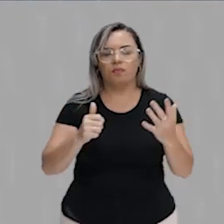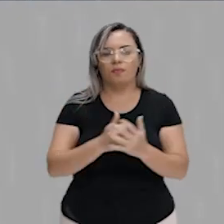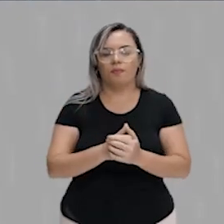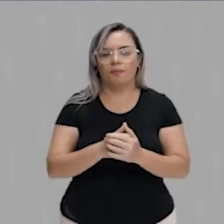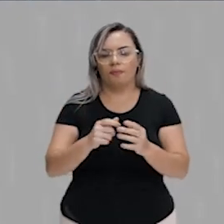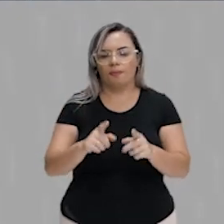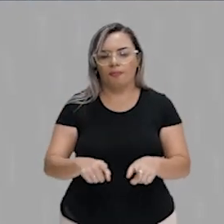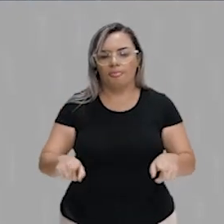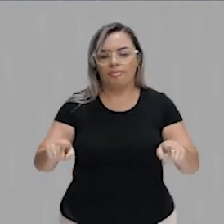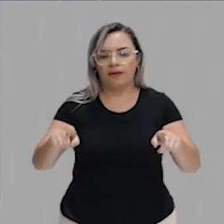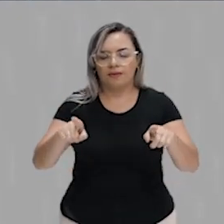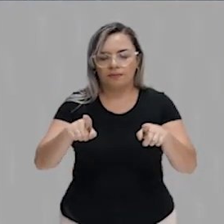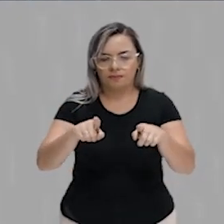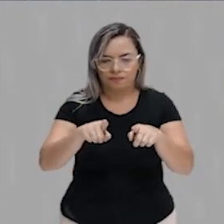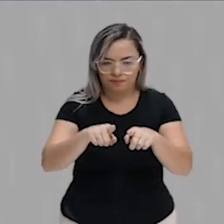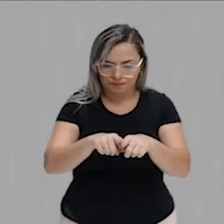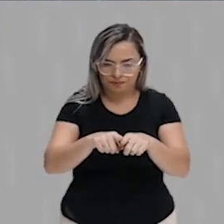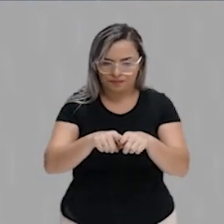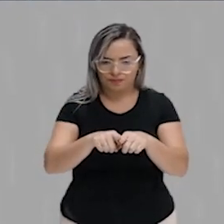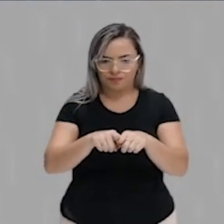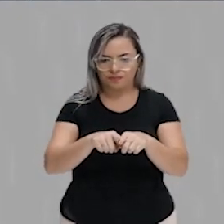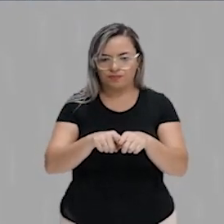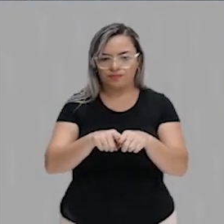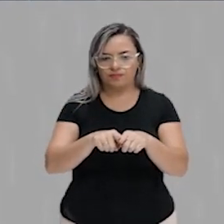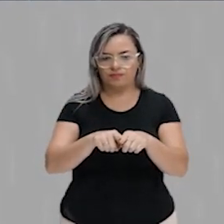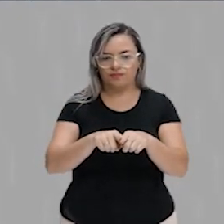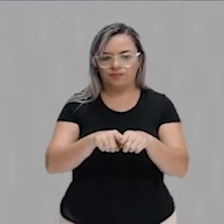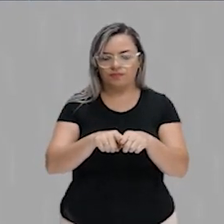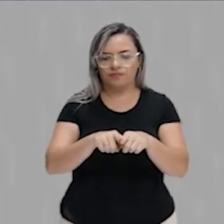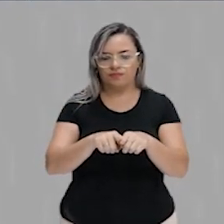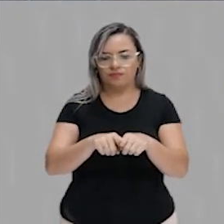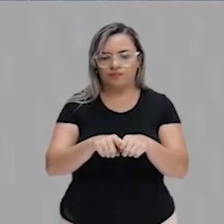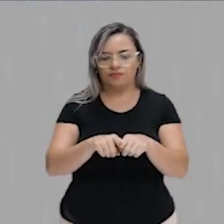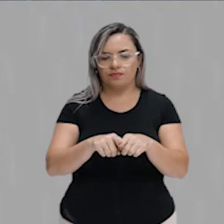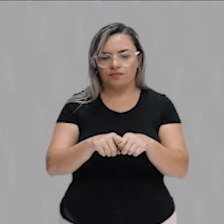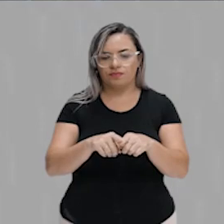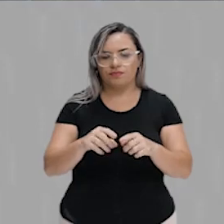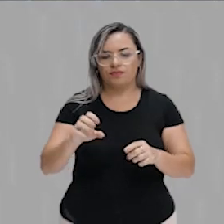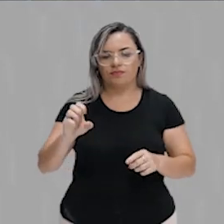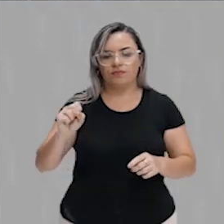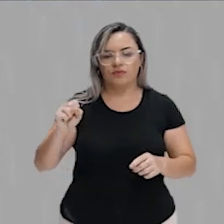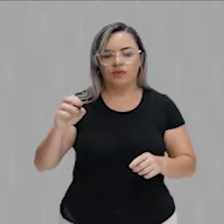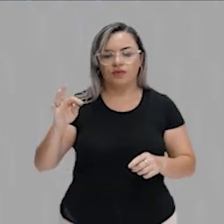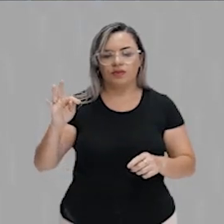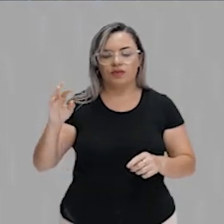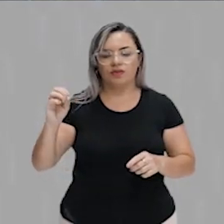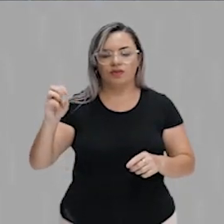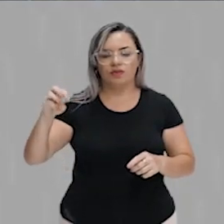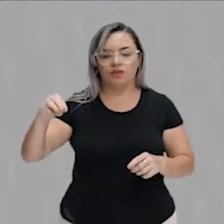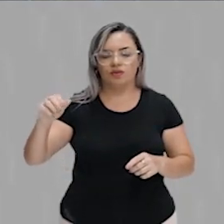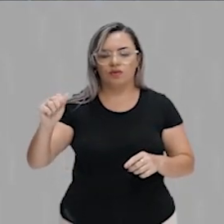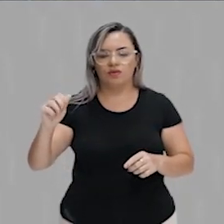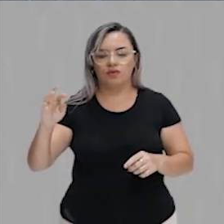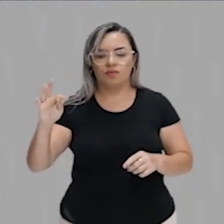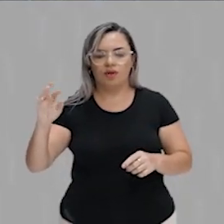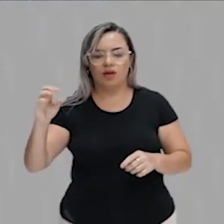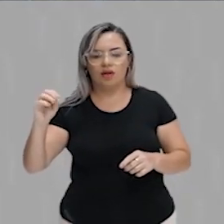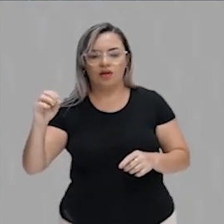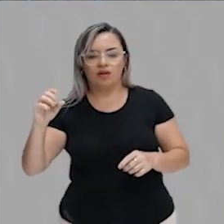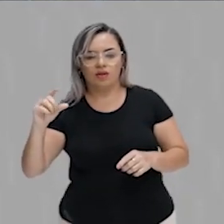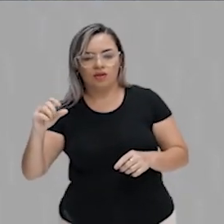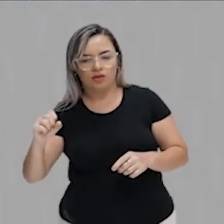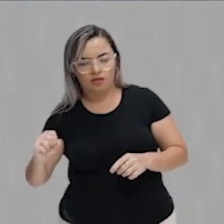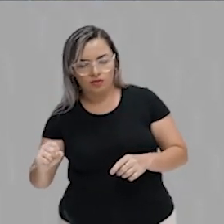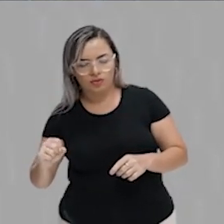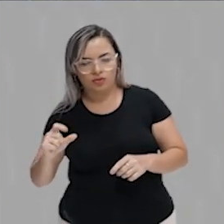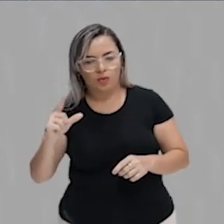Ela também está envolvida com o fechamento dos estômatos. Em regime de pouca água, faz com que os estômatos se fecham.